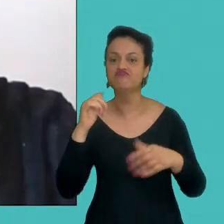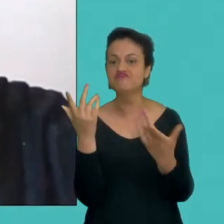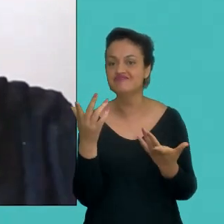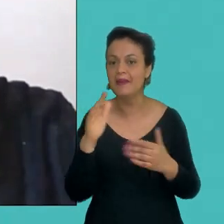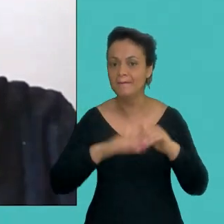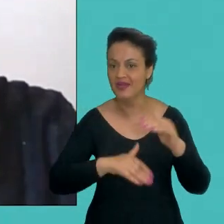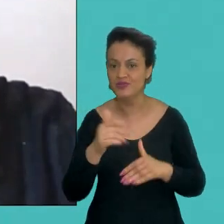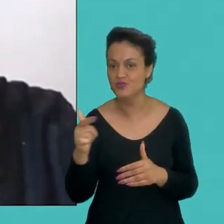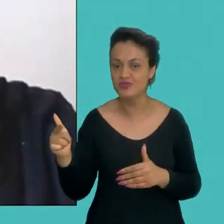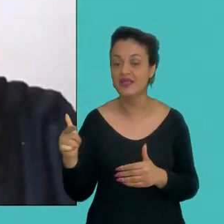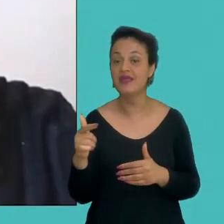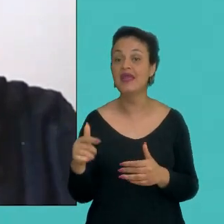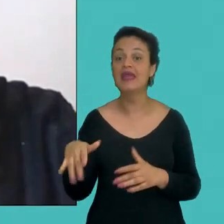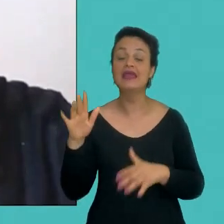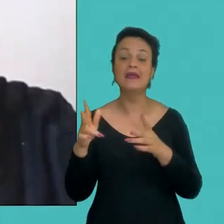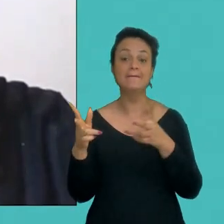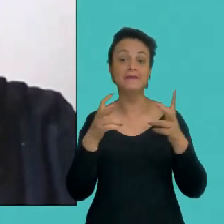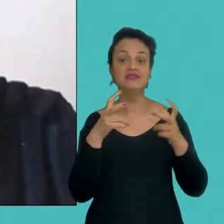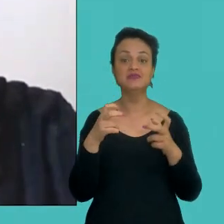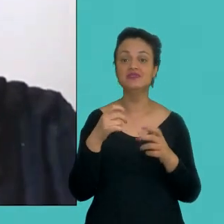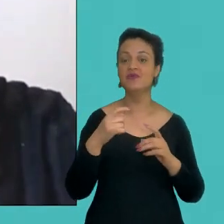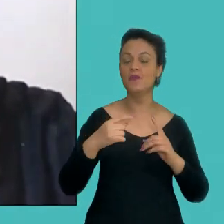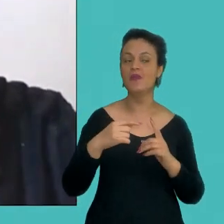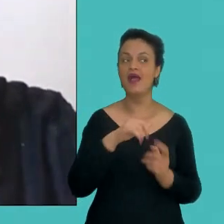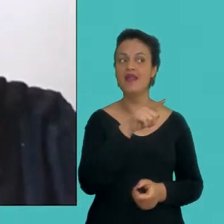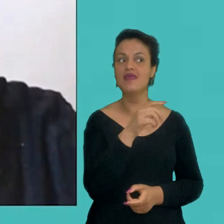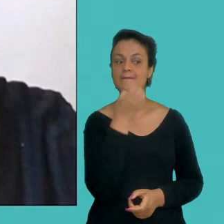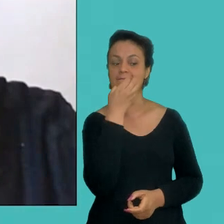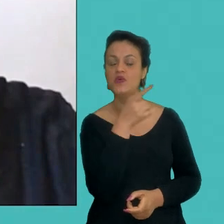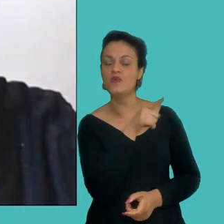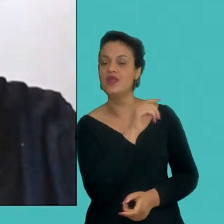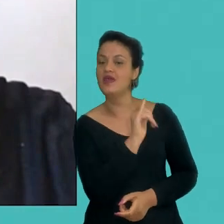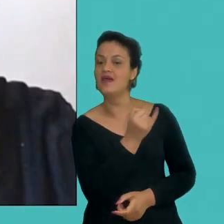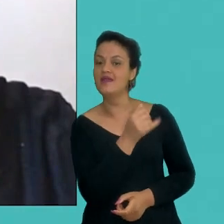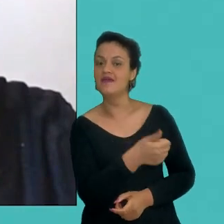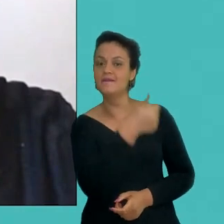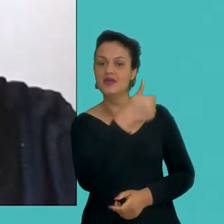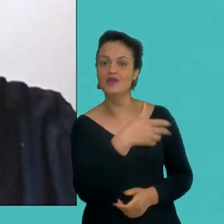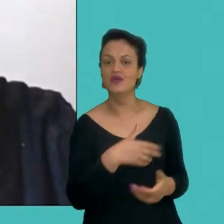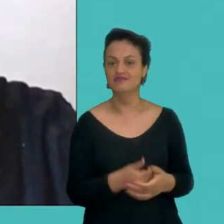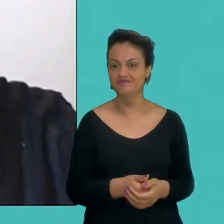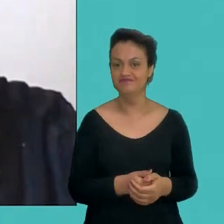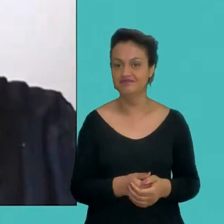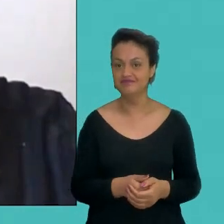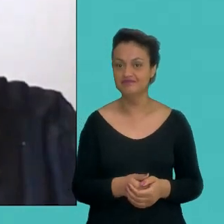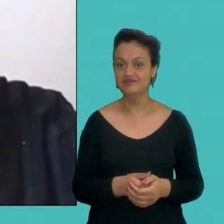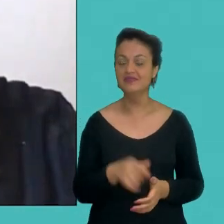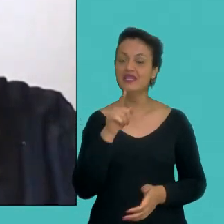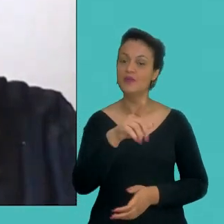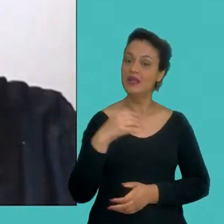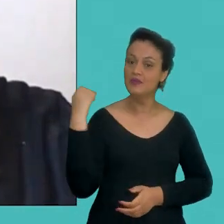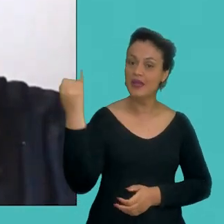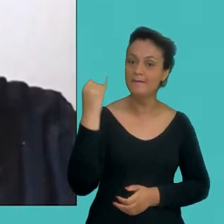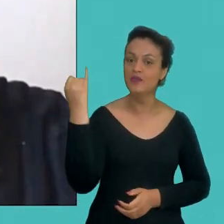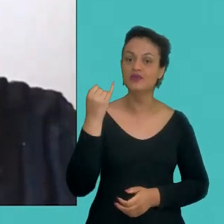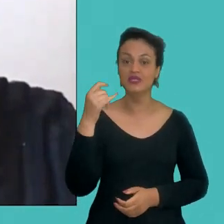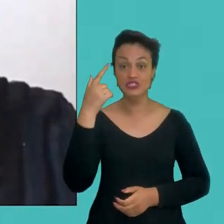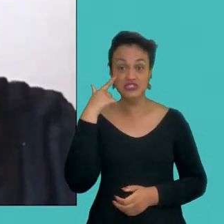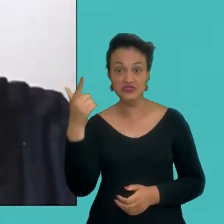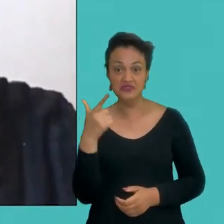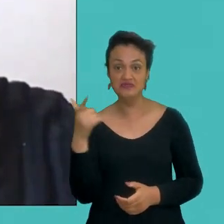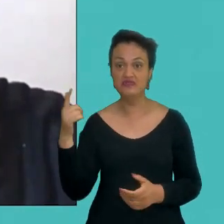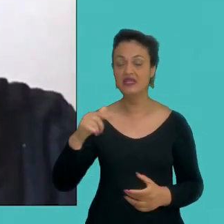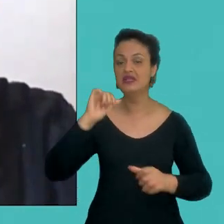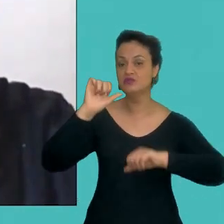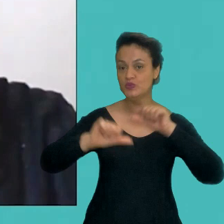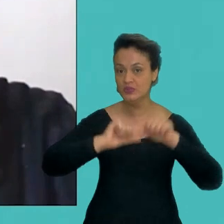dos fatos? É a percepção de onde estão as vantagens políticas imediatas. Então, o que é